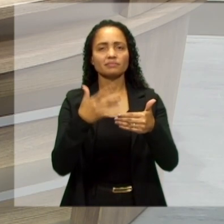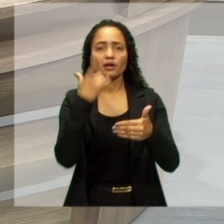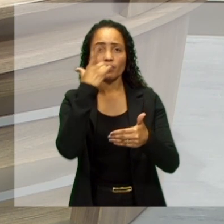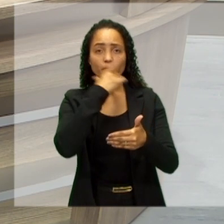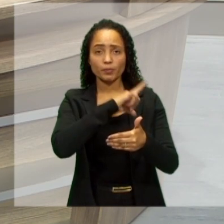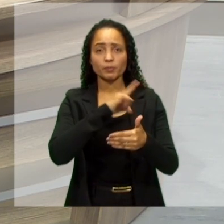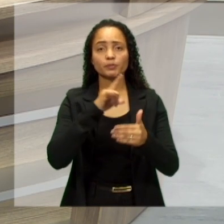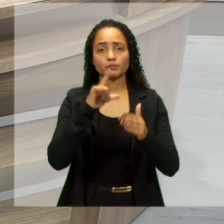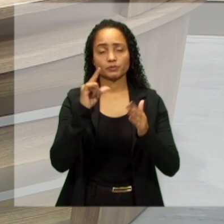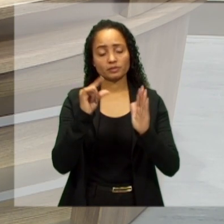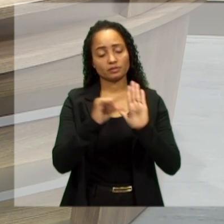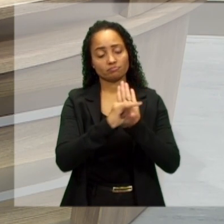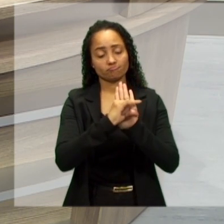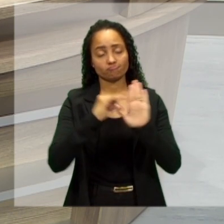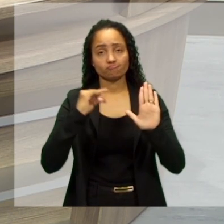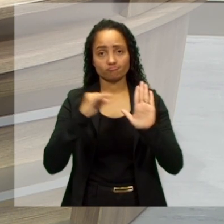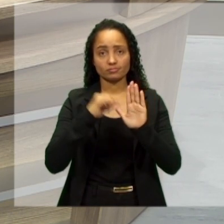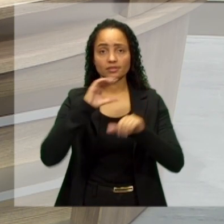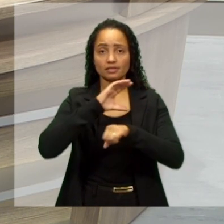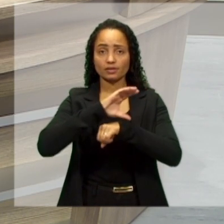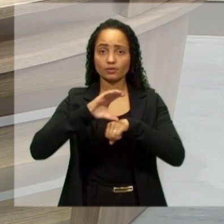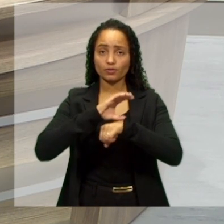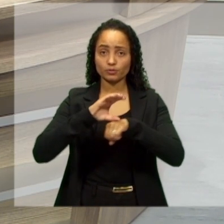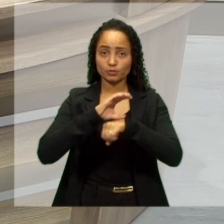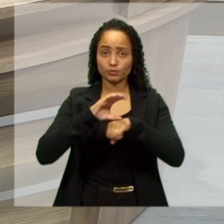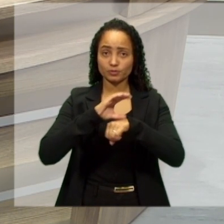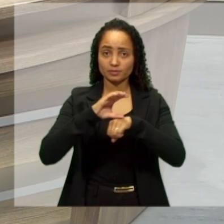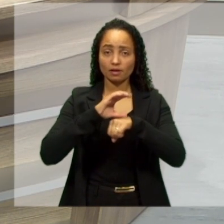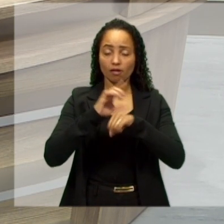dessa norma constitucional que é a implantação da Defensoria.